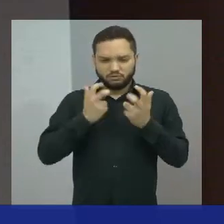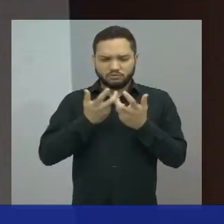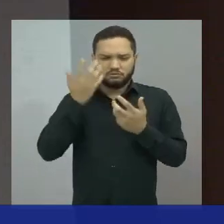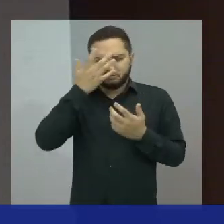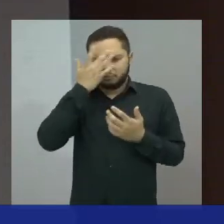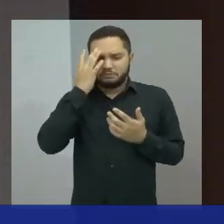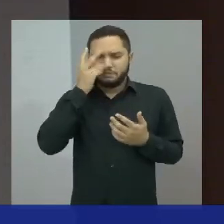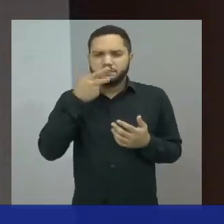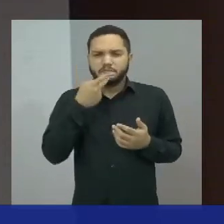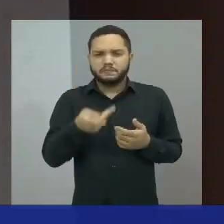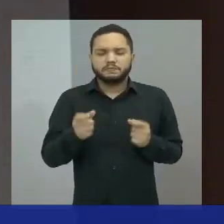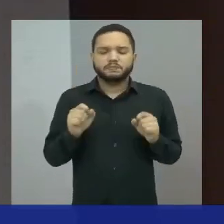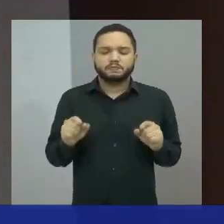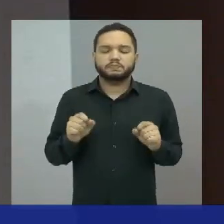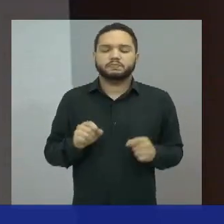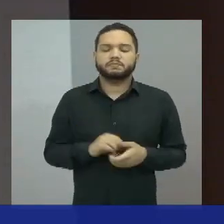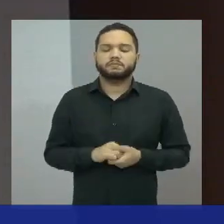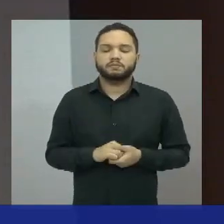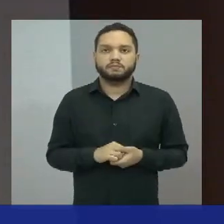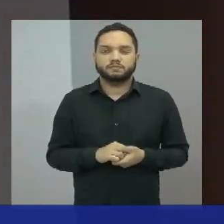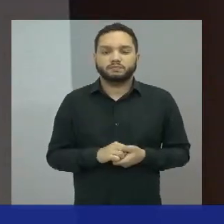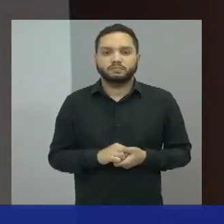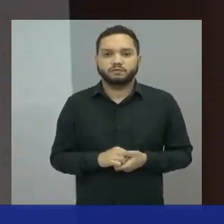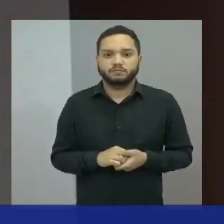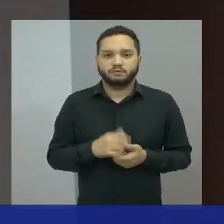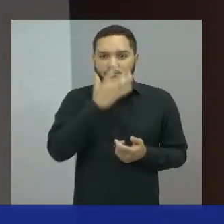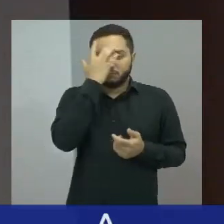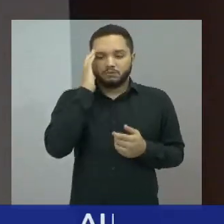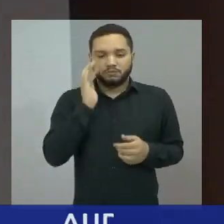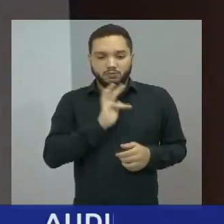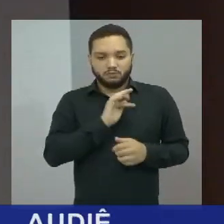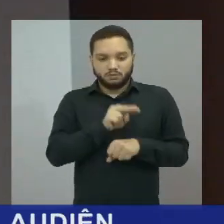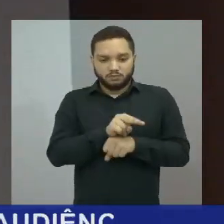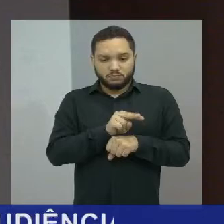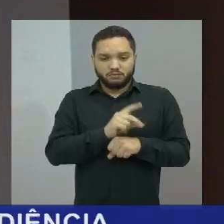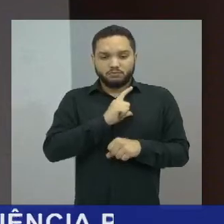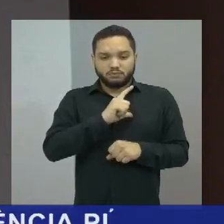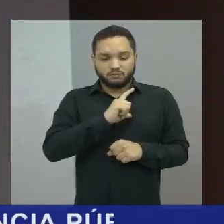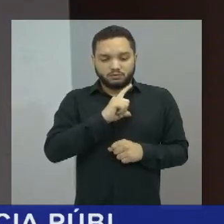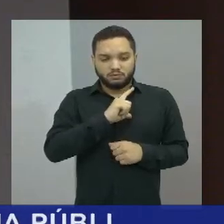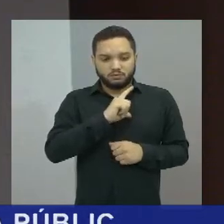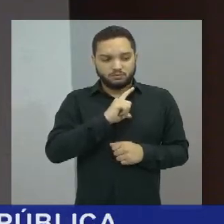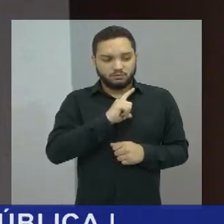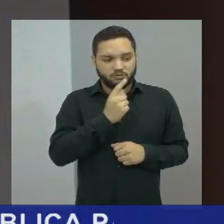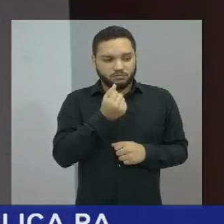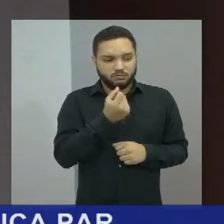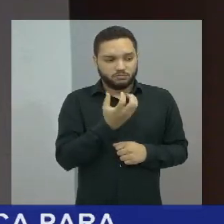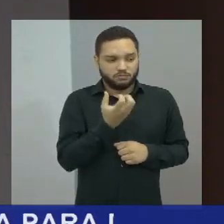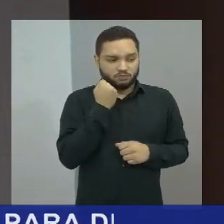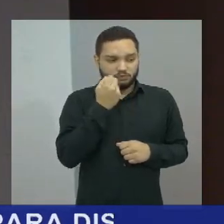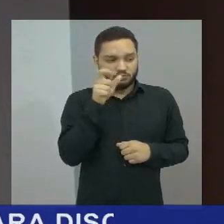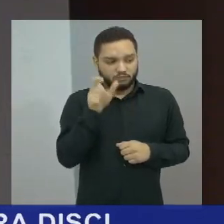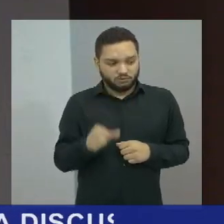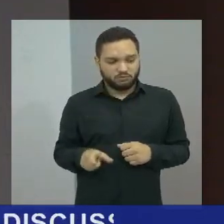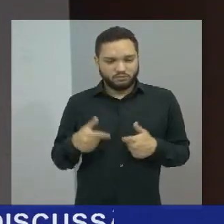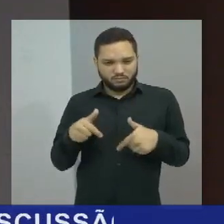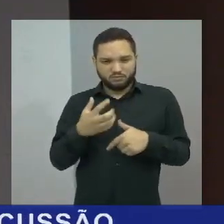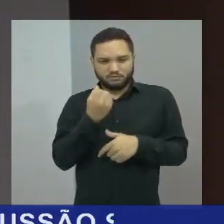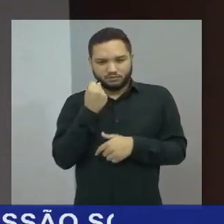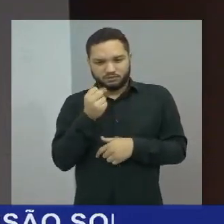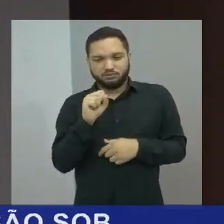Municipal, que os fiscais estariam recebendo dinheiro ou estariam